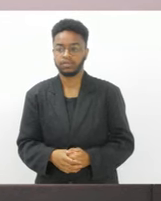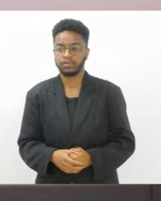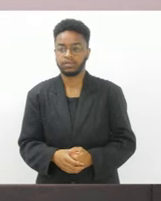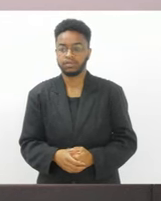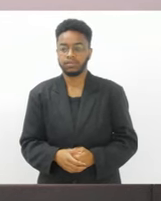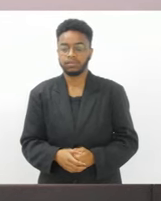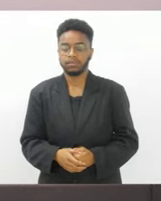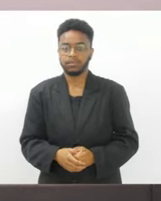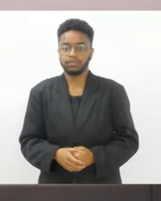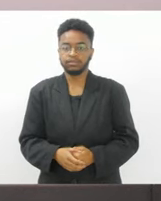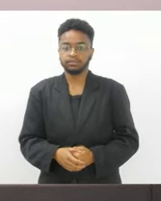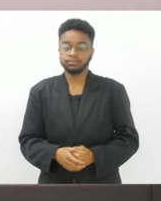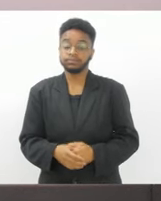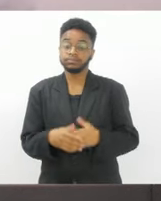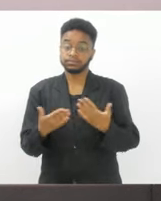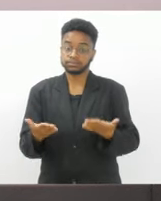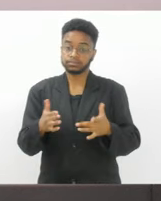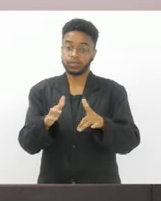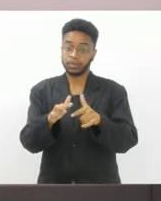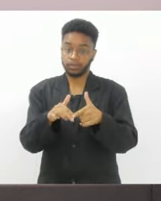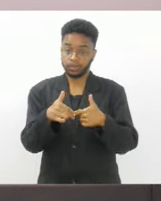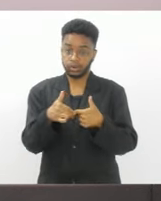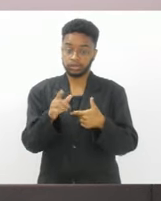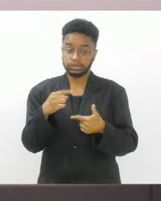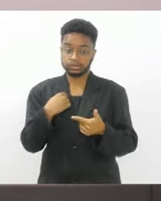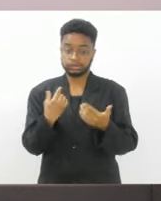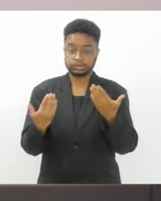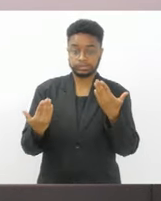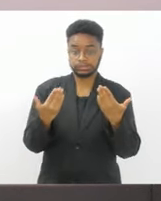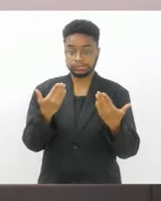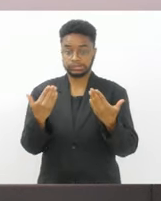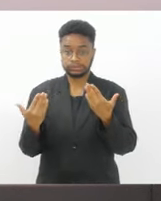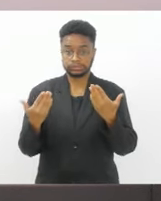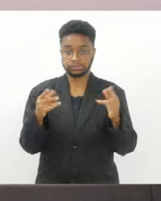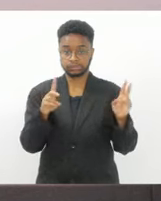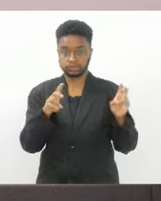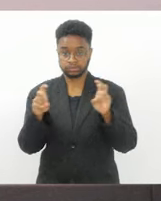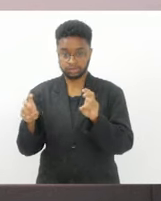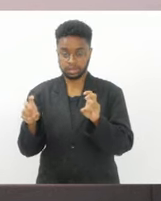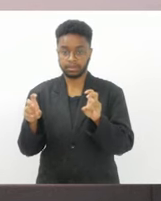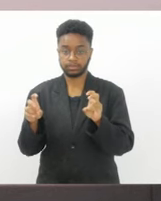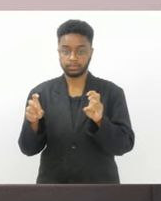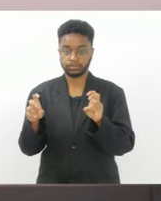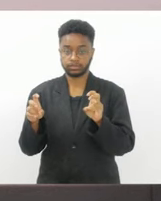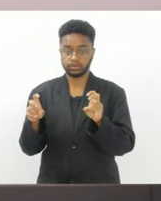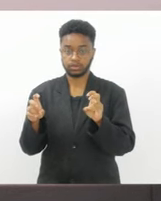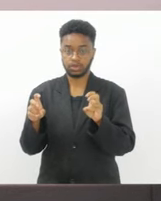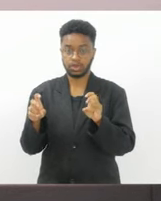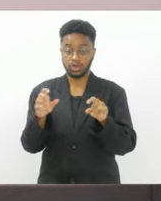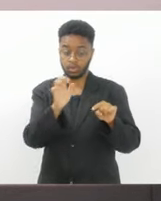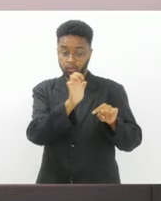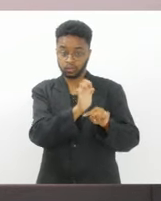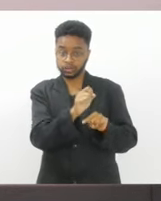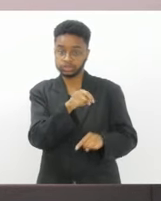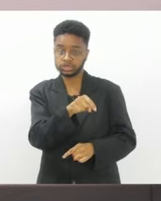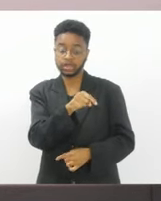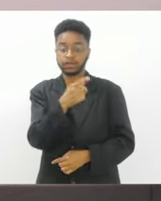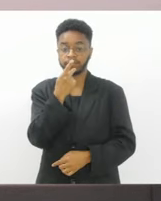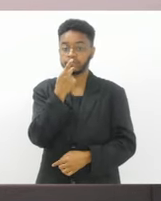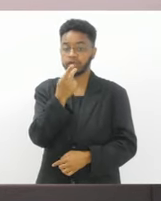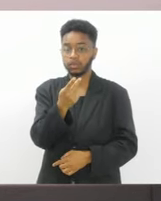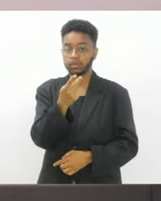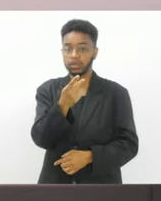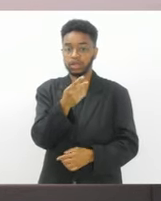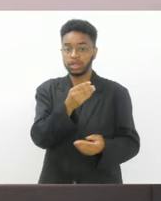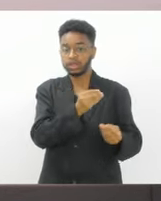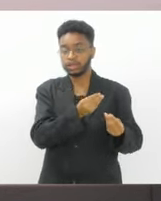e diante desse impasse, diz a matéria, que o Estado afirma que não vai mais